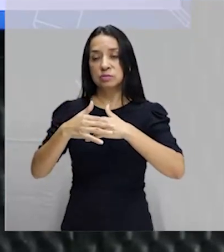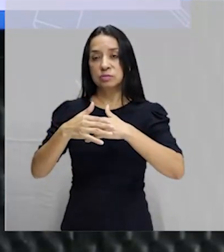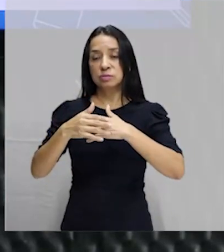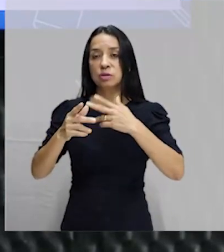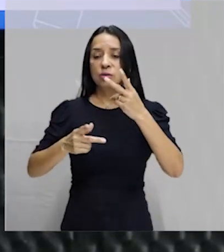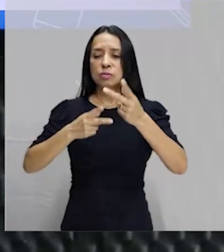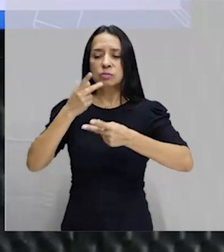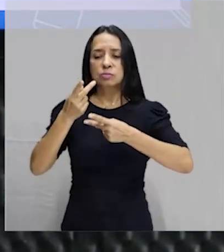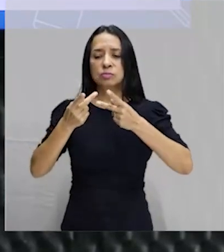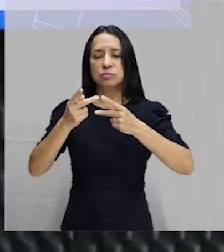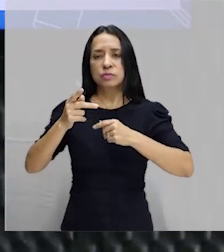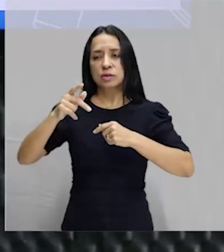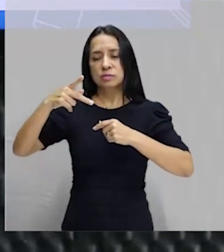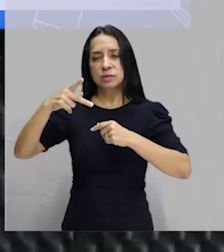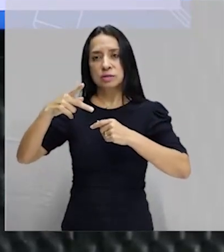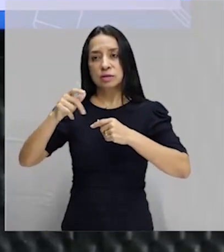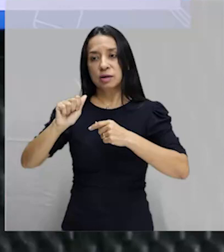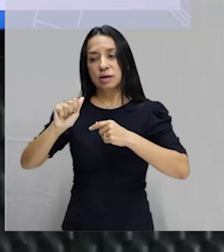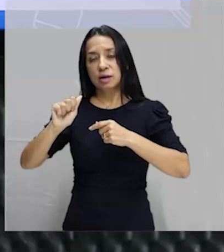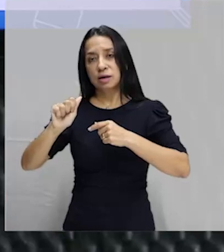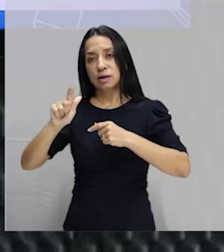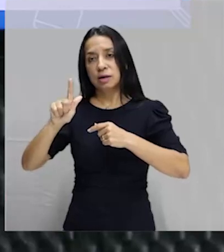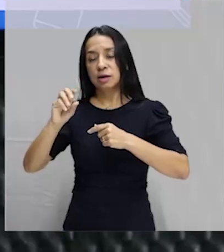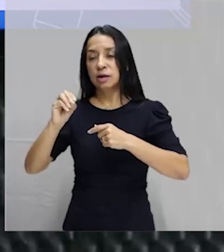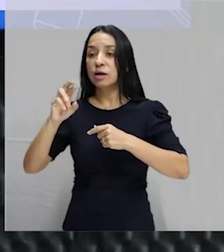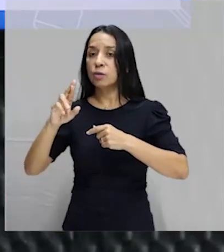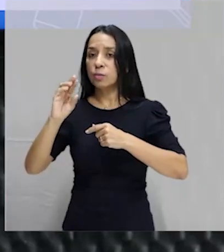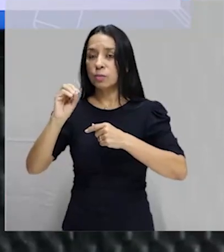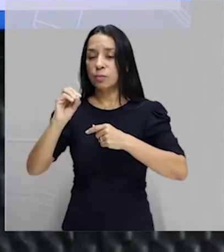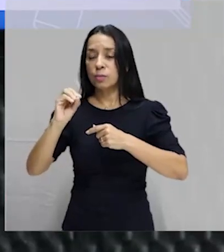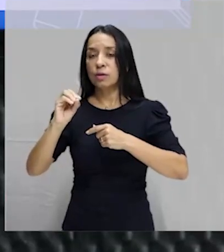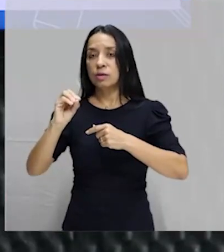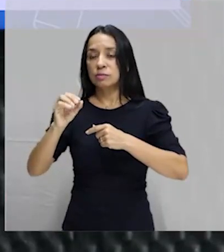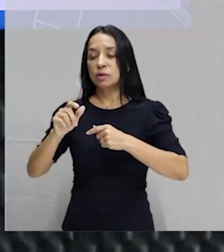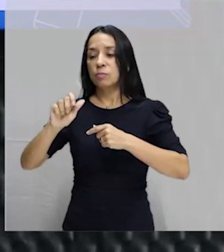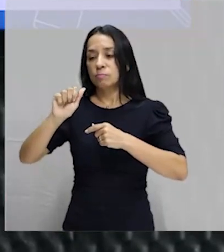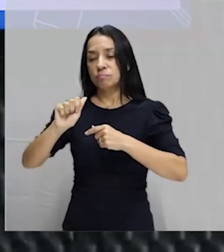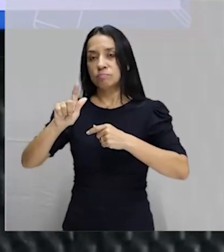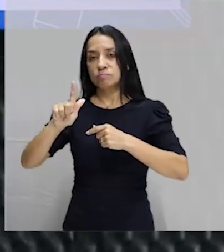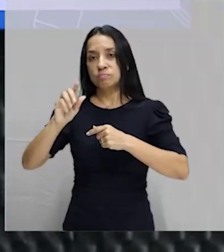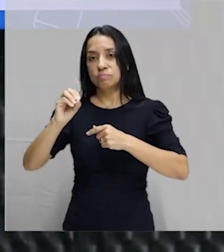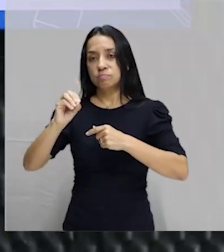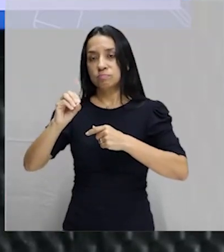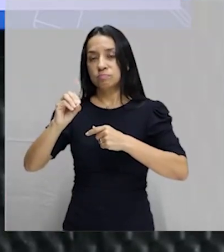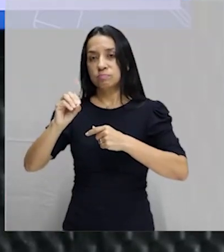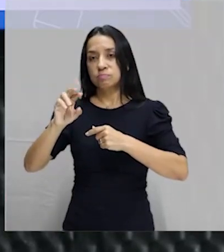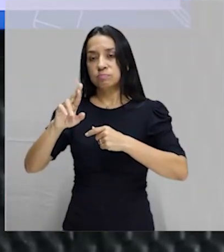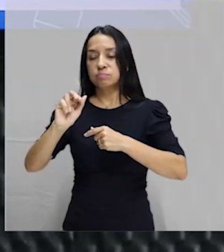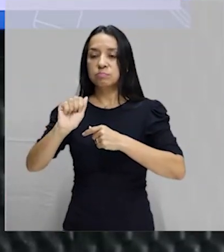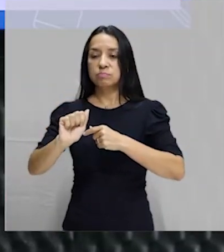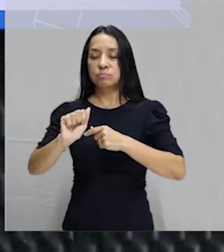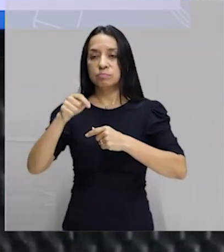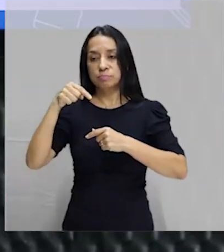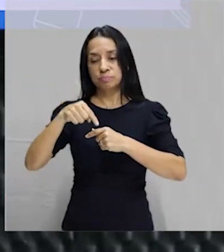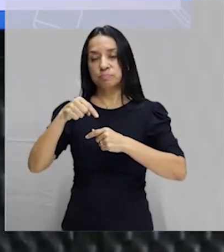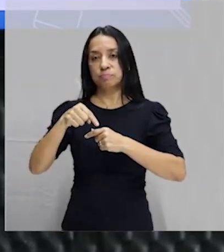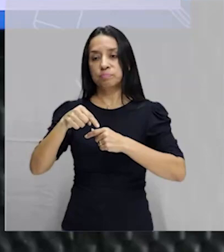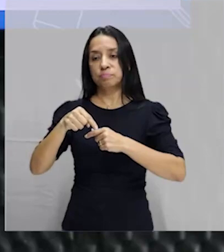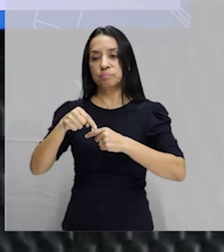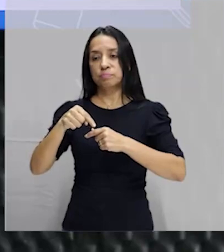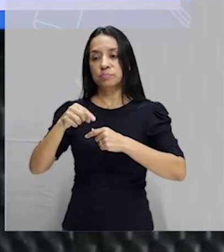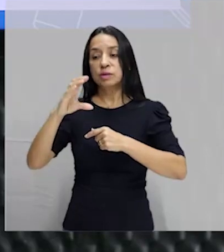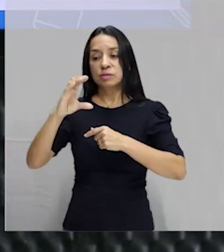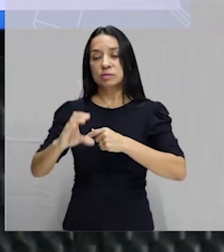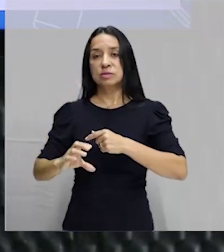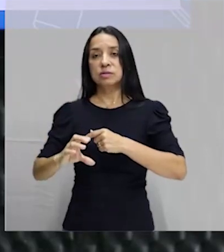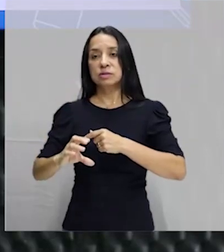um fórum. Lá existe um fórum, uma assembleia, onde esse cidadão, ele irá, na verdade,